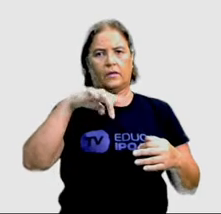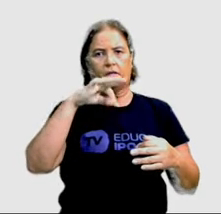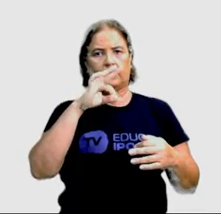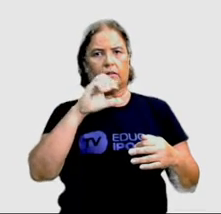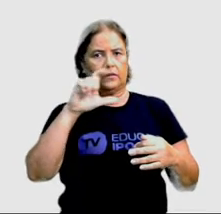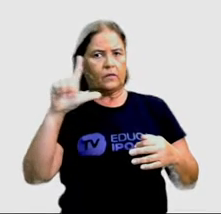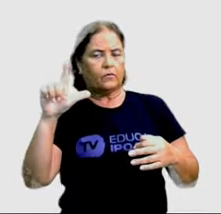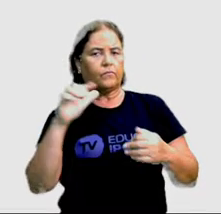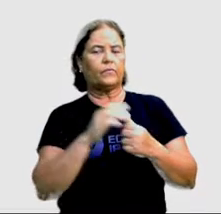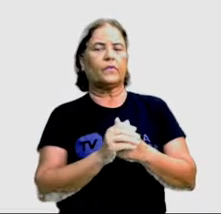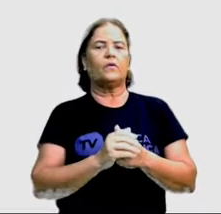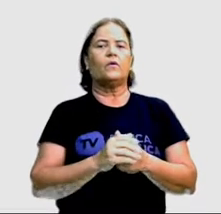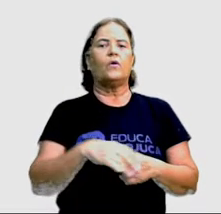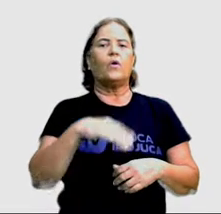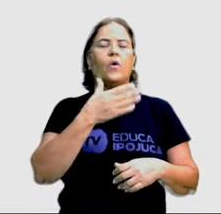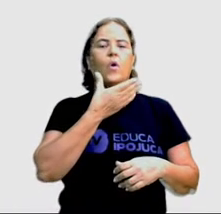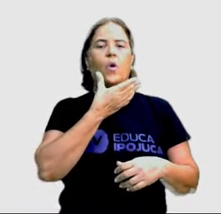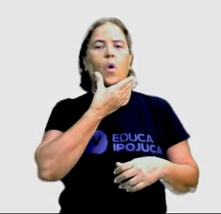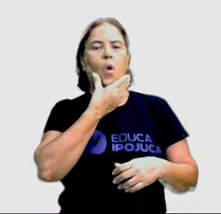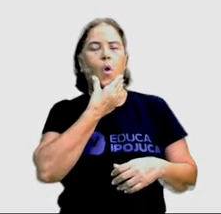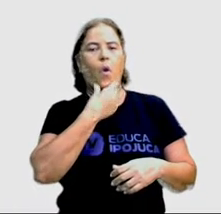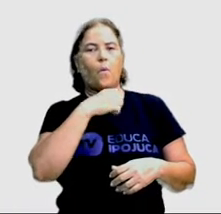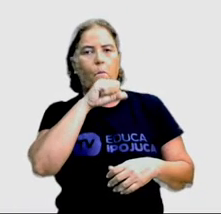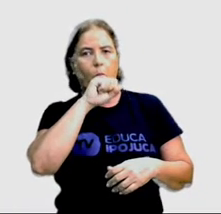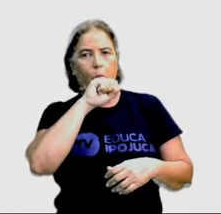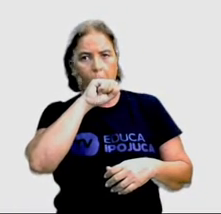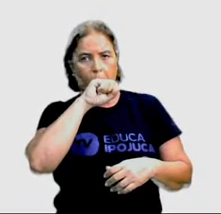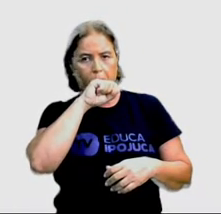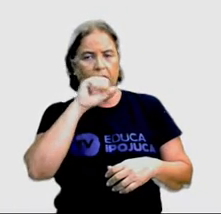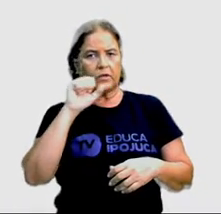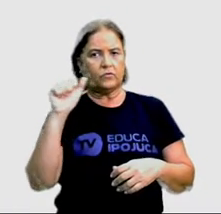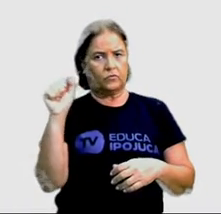seu filho, ou pai solteiro e seu filho.